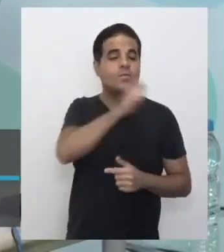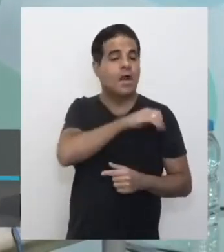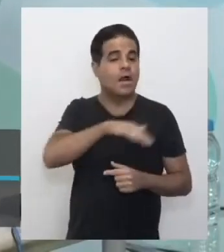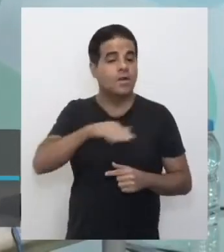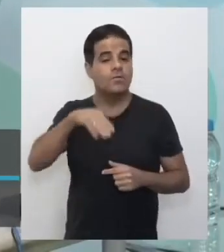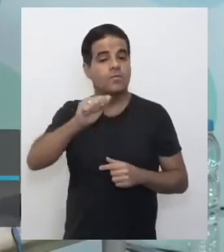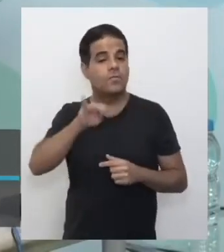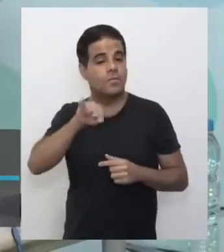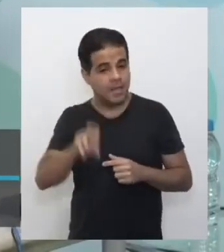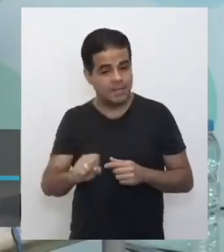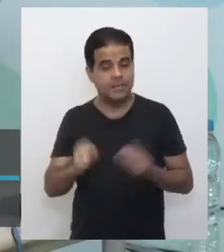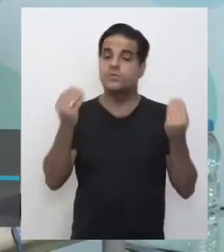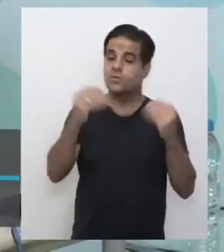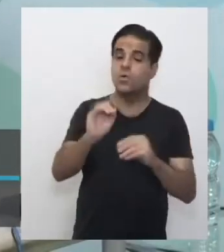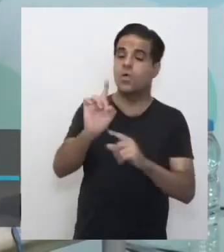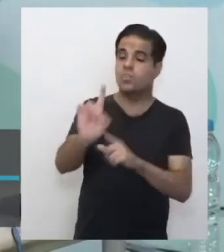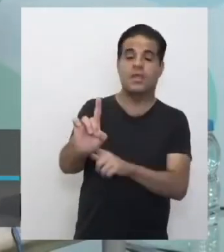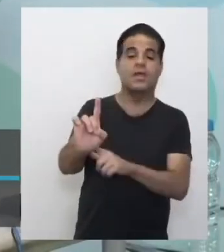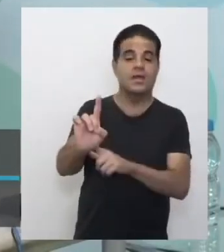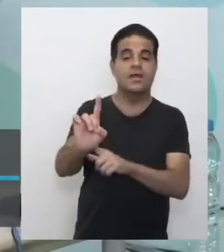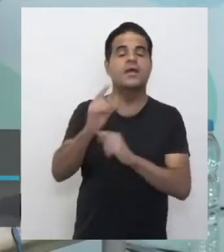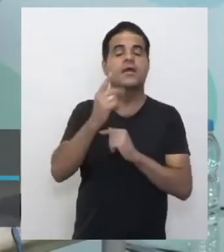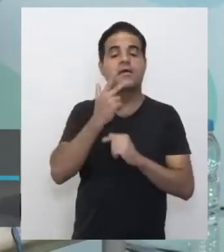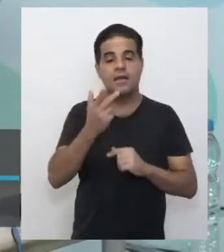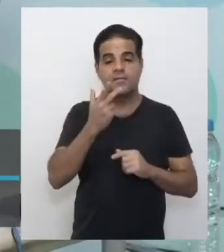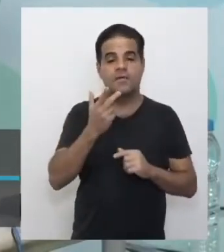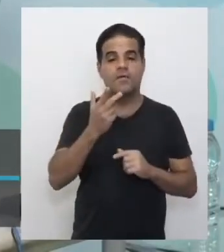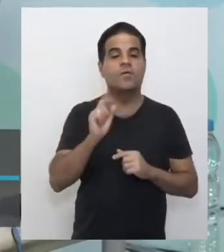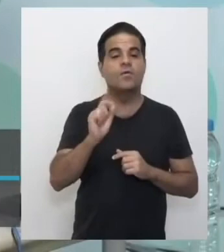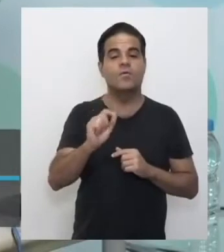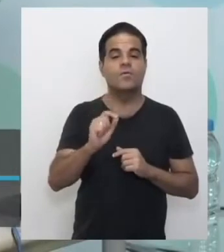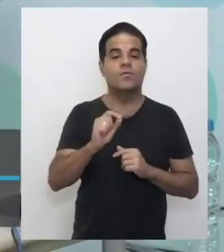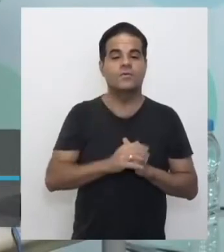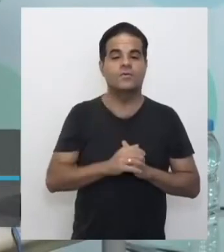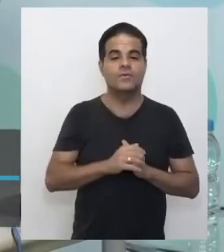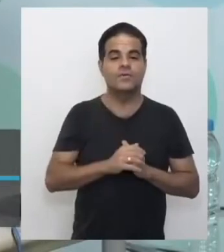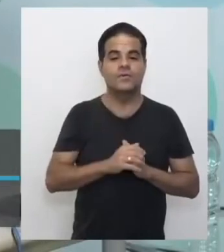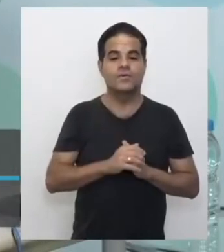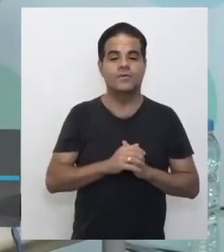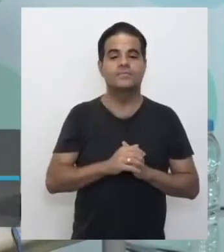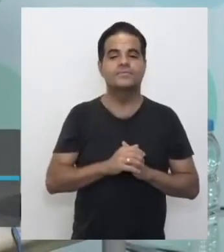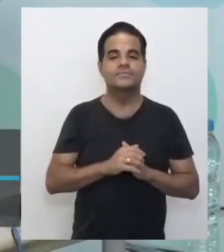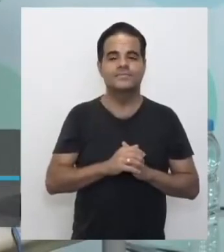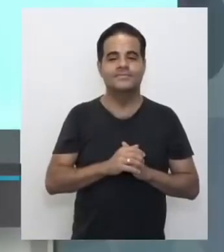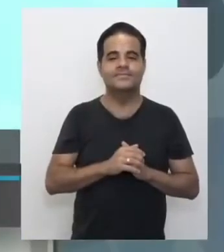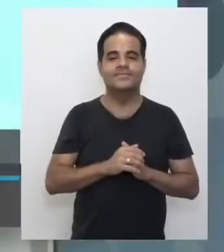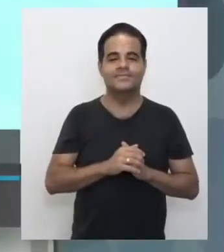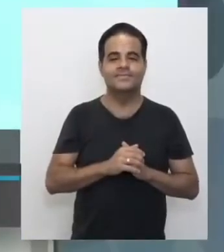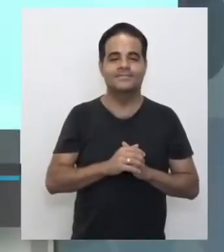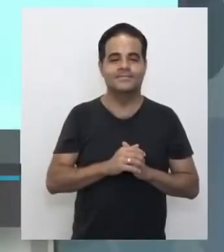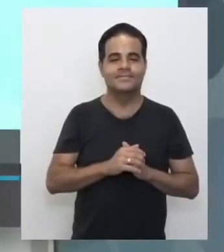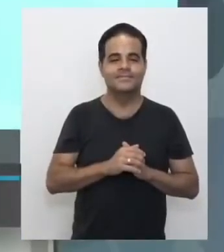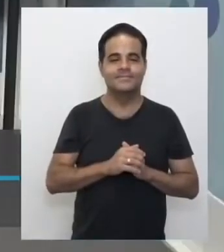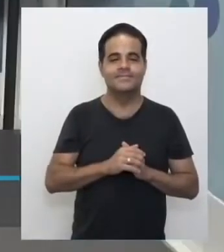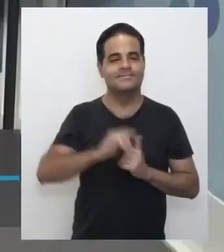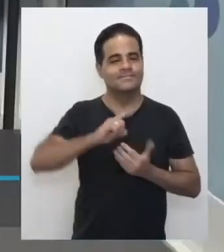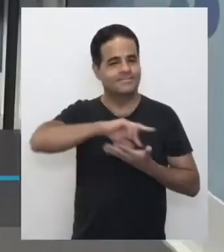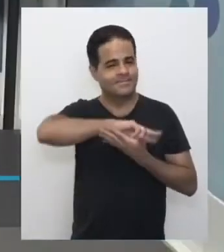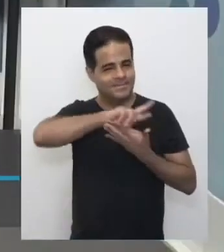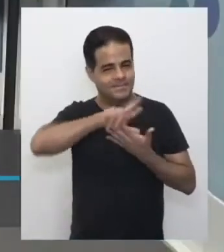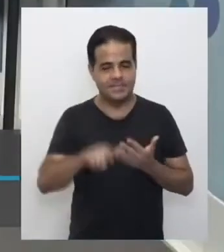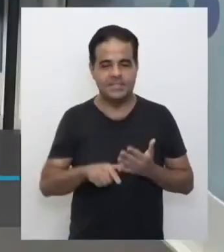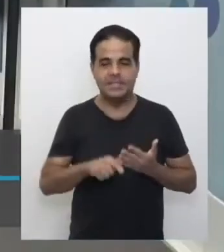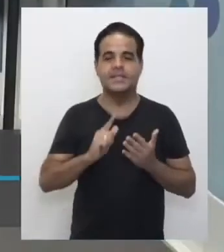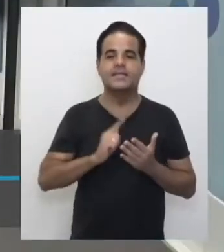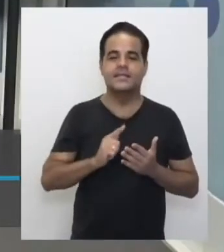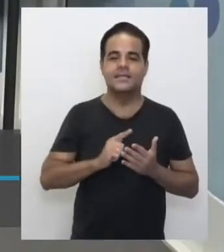colocou a D, ele colocou outra, e ele colocou aqui Horror makes him laugh. Horror makes him laugh? Ah, tem vários horror movies